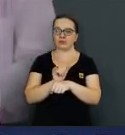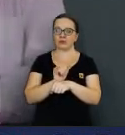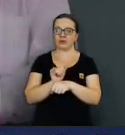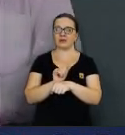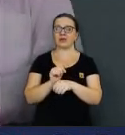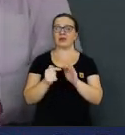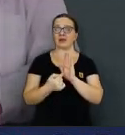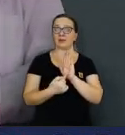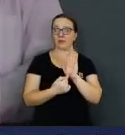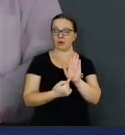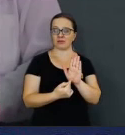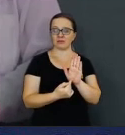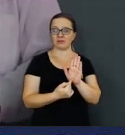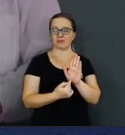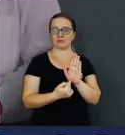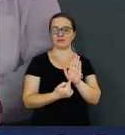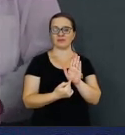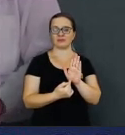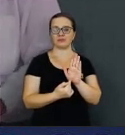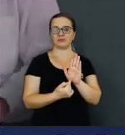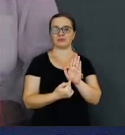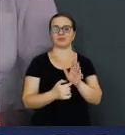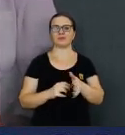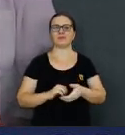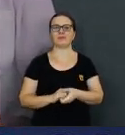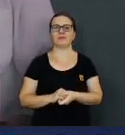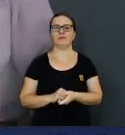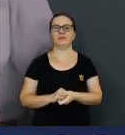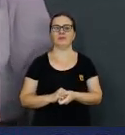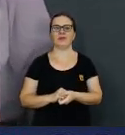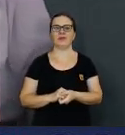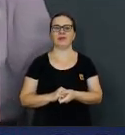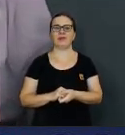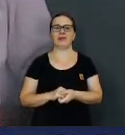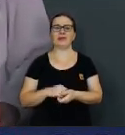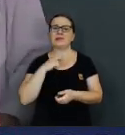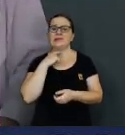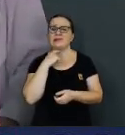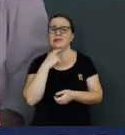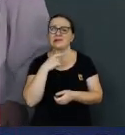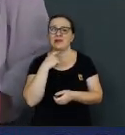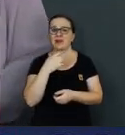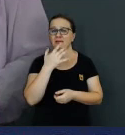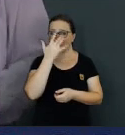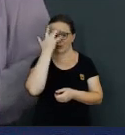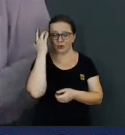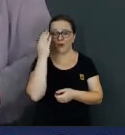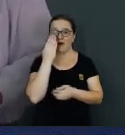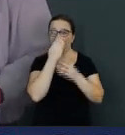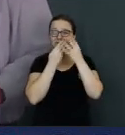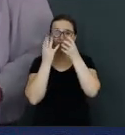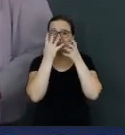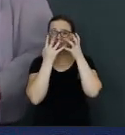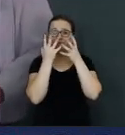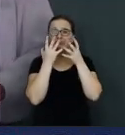ali o negócio, então ela falou assim, então nós recomendamos que ninguém passe a mão no rosto, nem nos olhos, nem na boca. Daí ela passou a mão